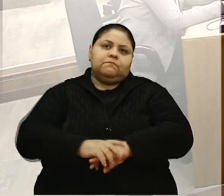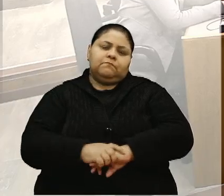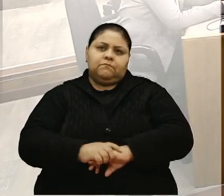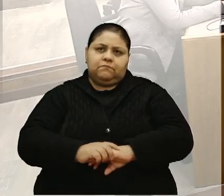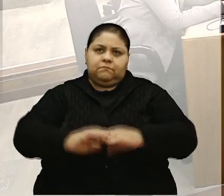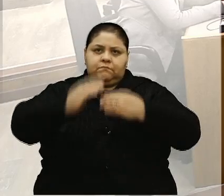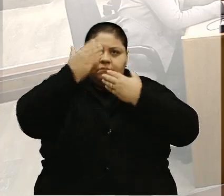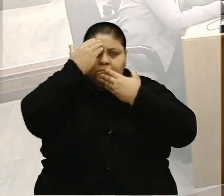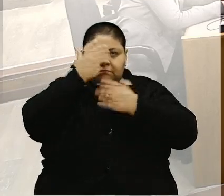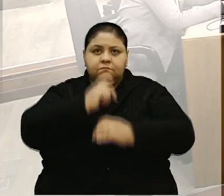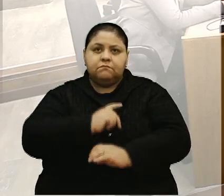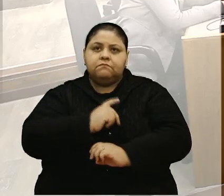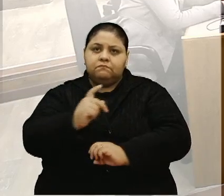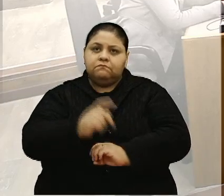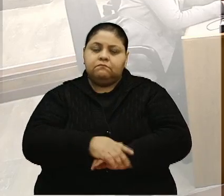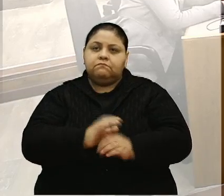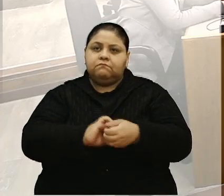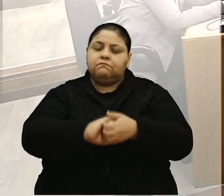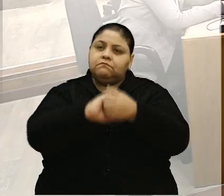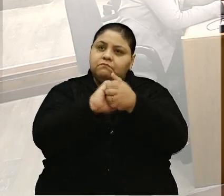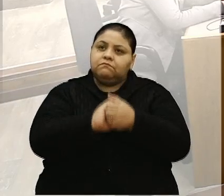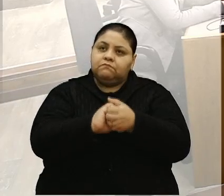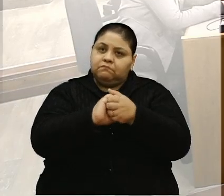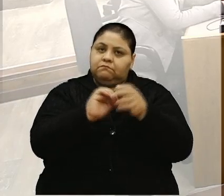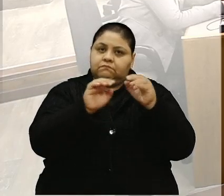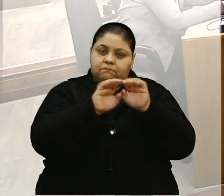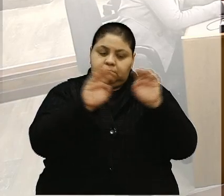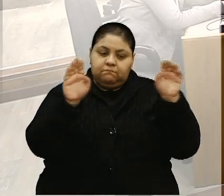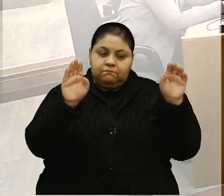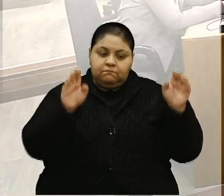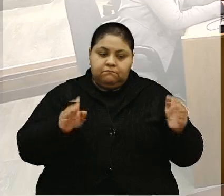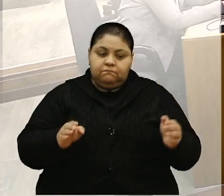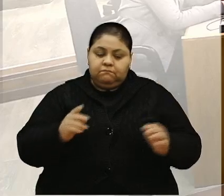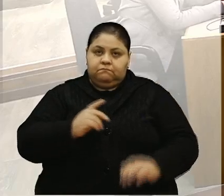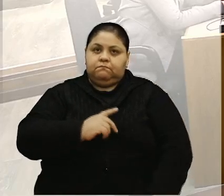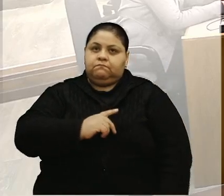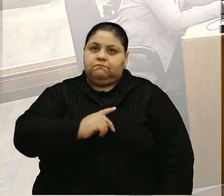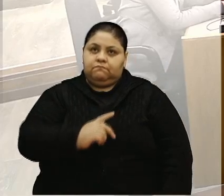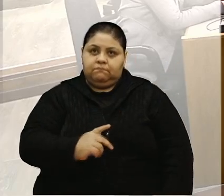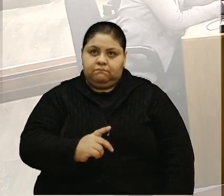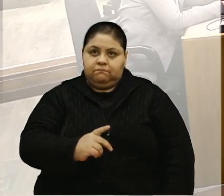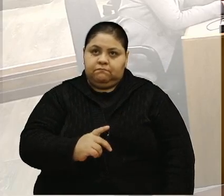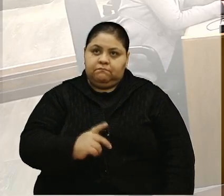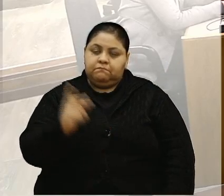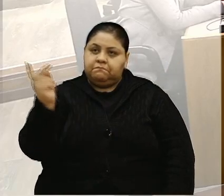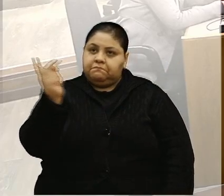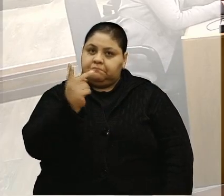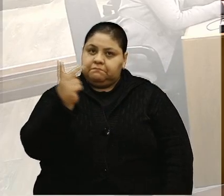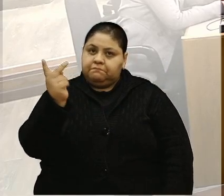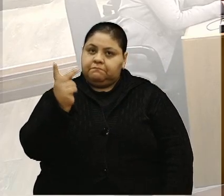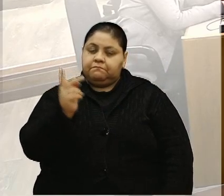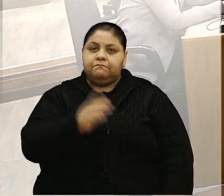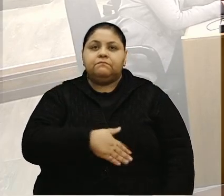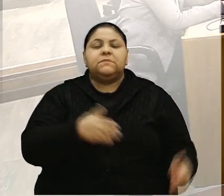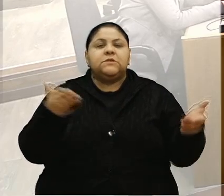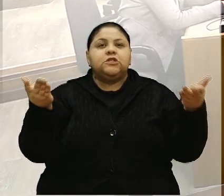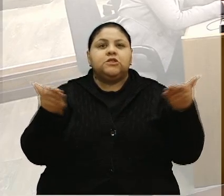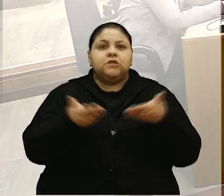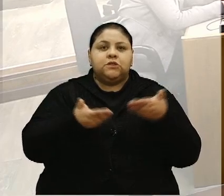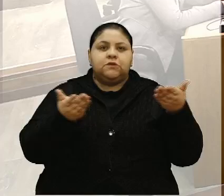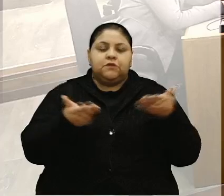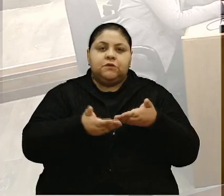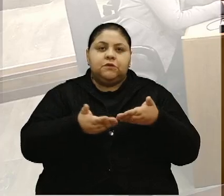Obrigado, presidente. Cumprimento a mesa, cumprimento a presidente, cumprimento os nobres pares. Hoje eu faço um voto